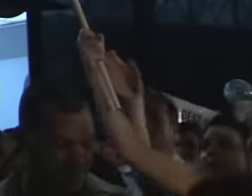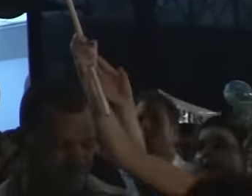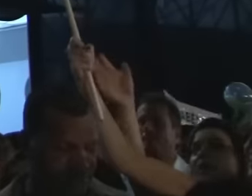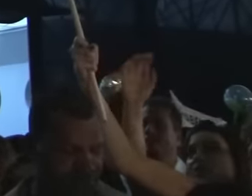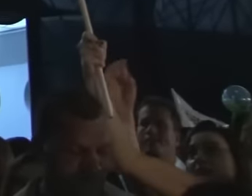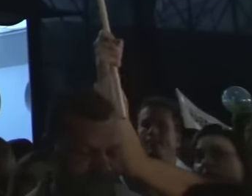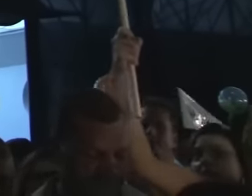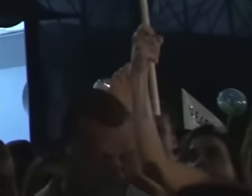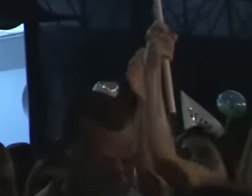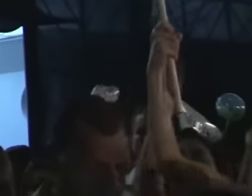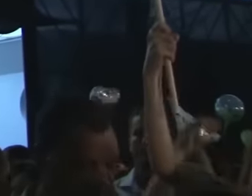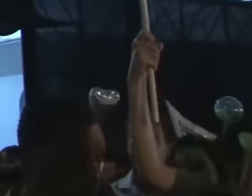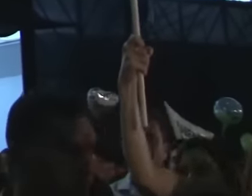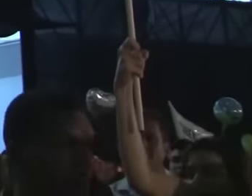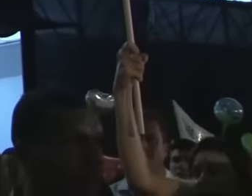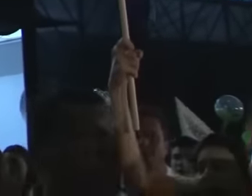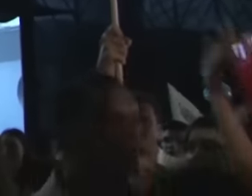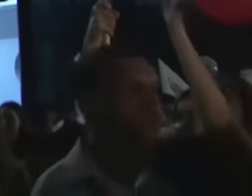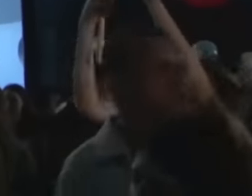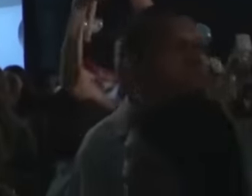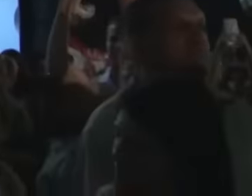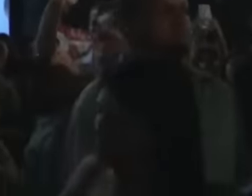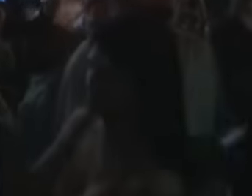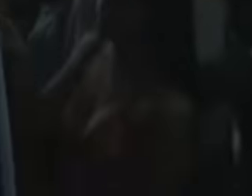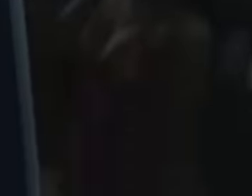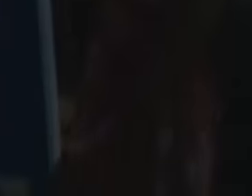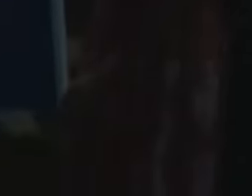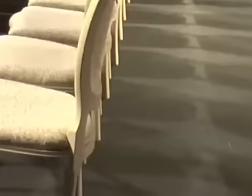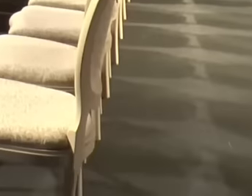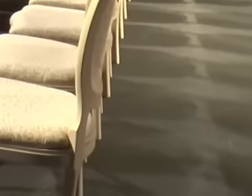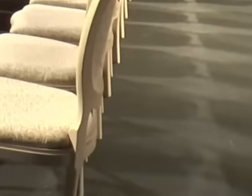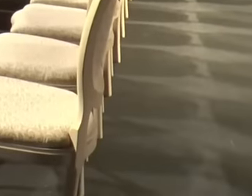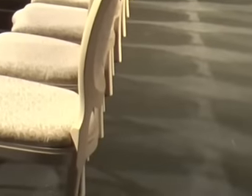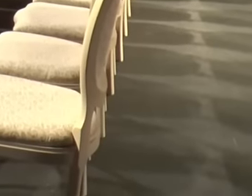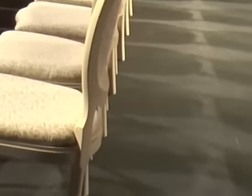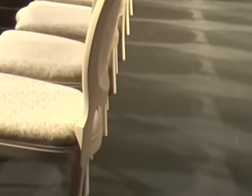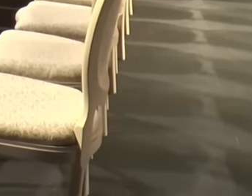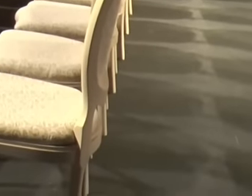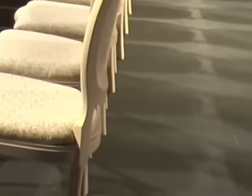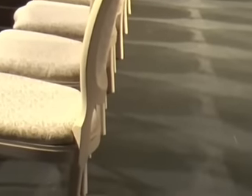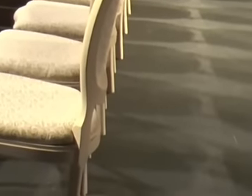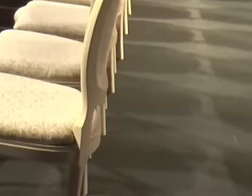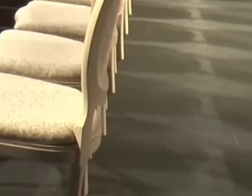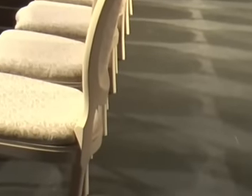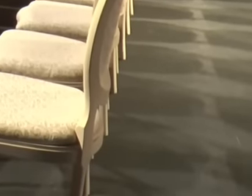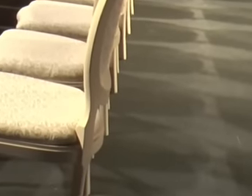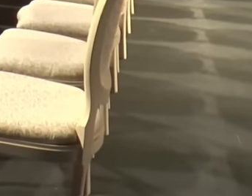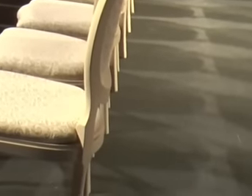will stay with you, will you stay with me? Just one